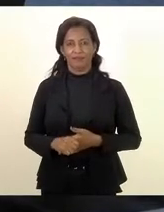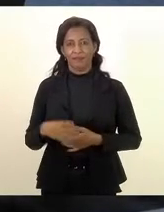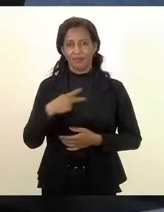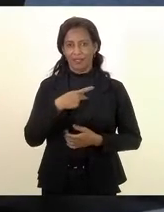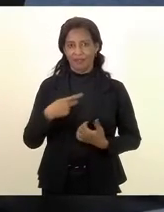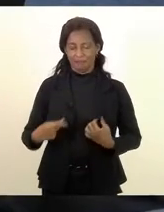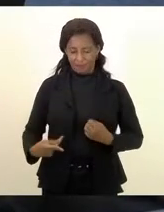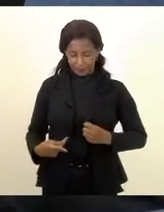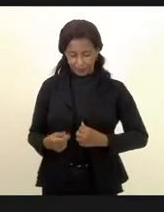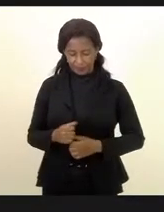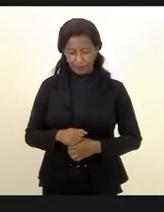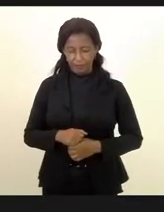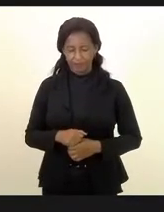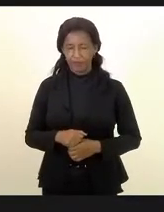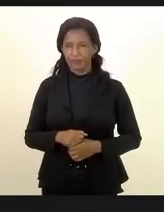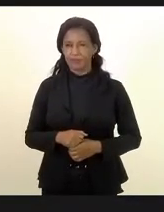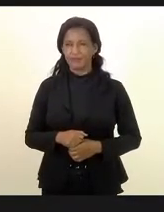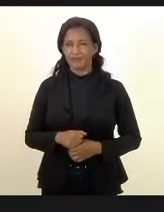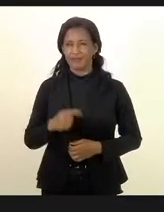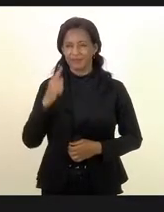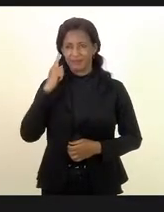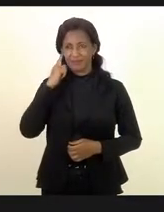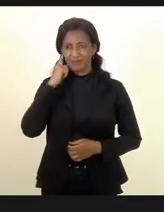melhorou esse é o problema